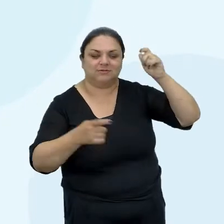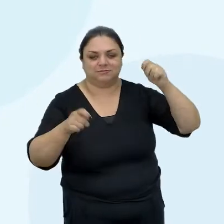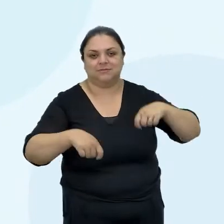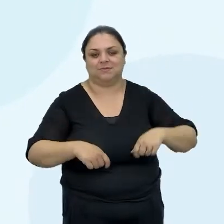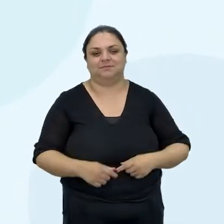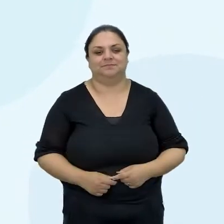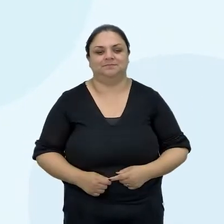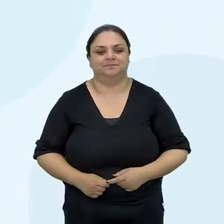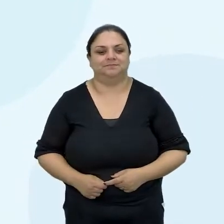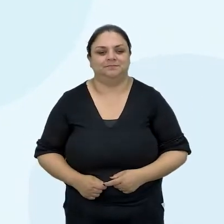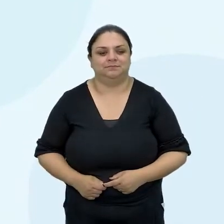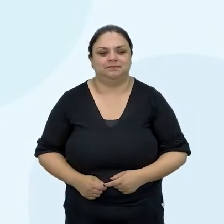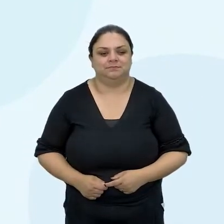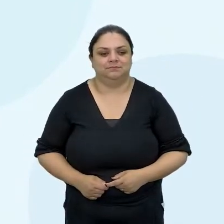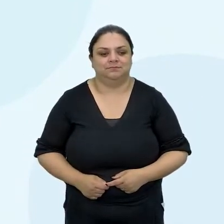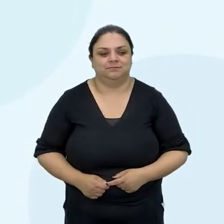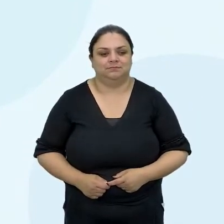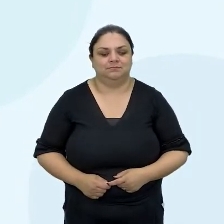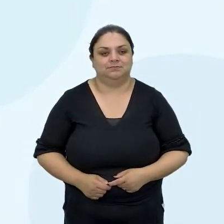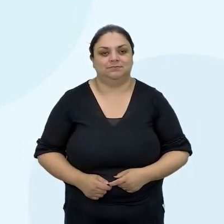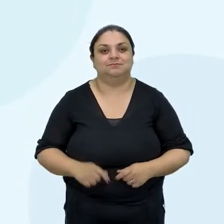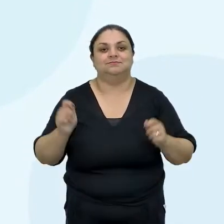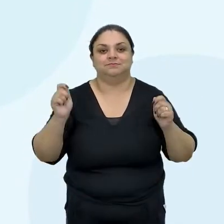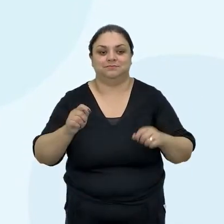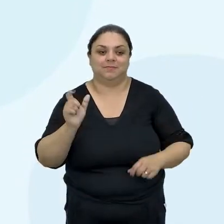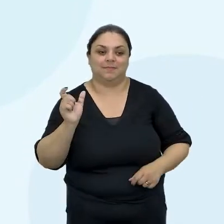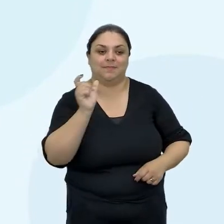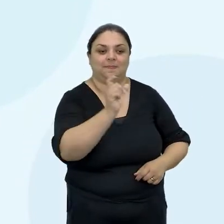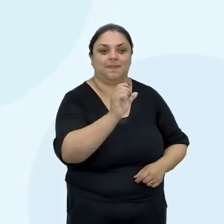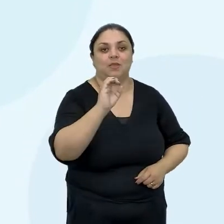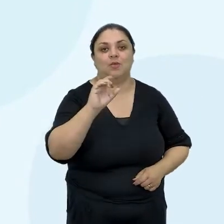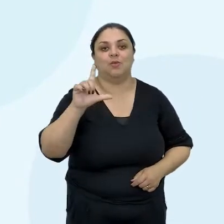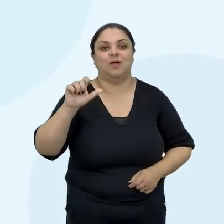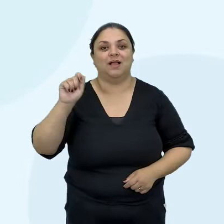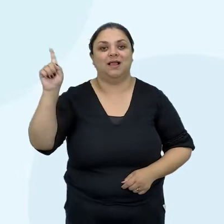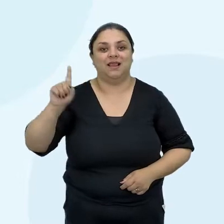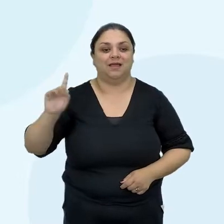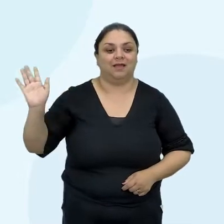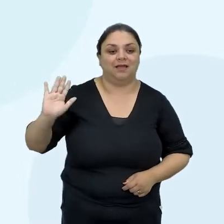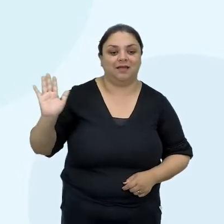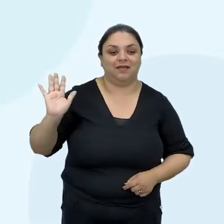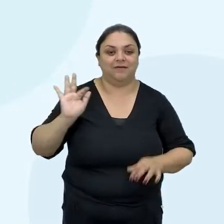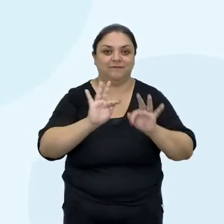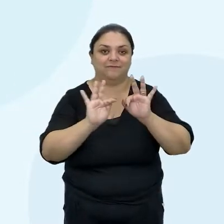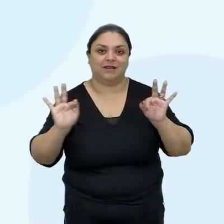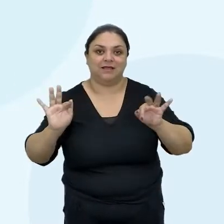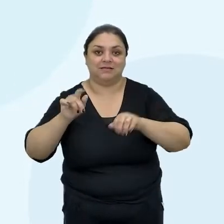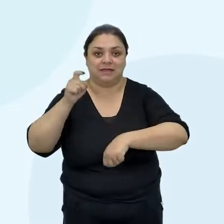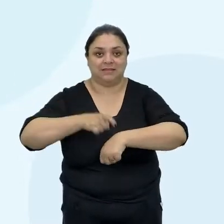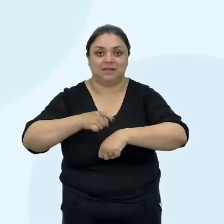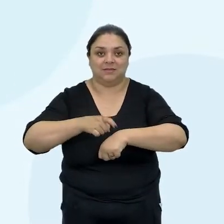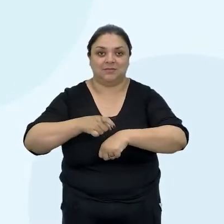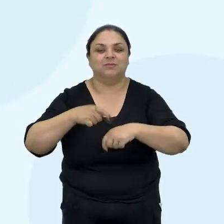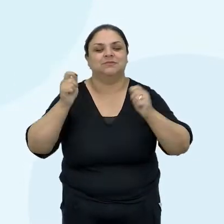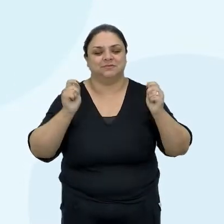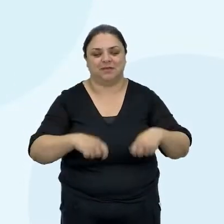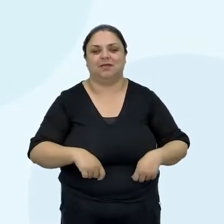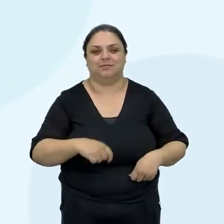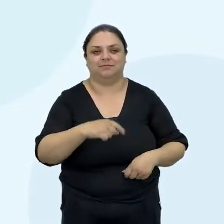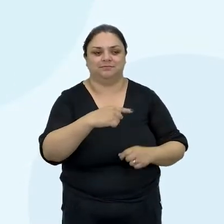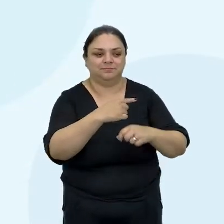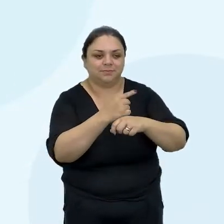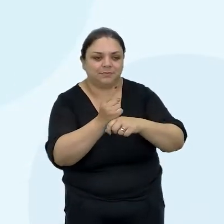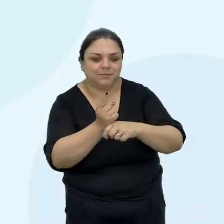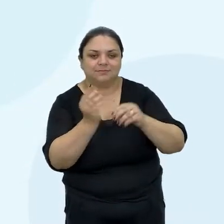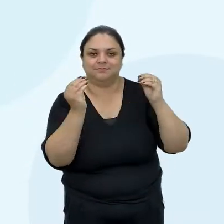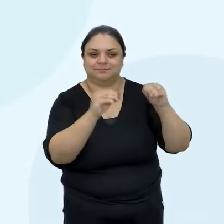o de golá, que você pode mexer a frase e você Sim. pode mexer o tempo. Tudo Legal. bem? Esse aparência, dentro do fluxograma, ele